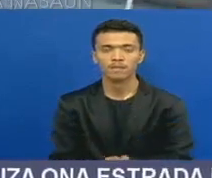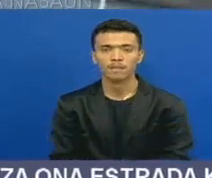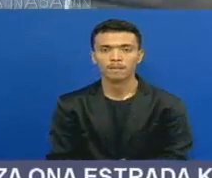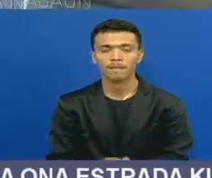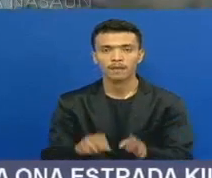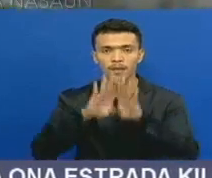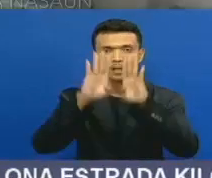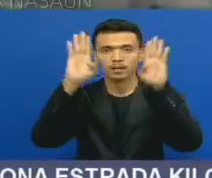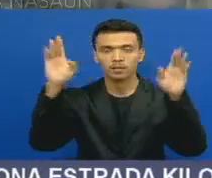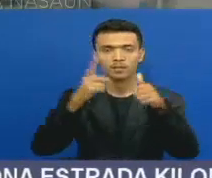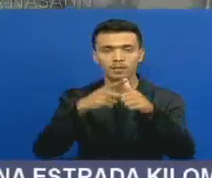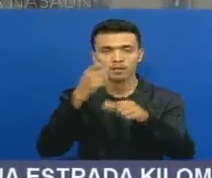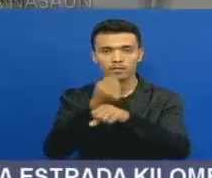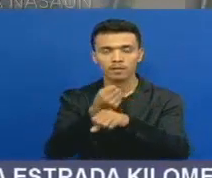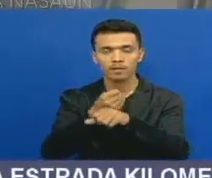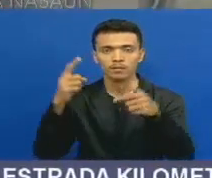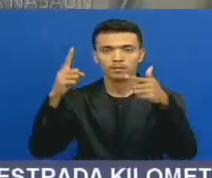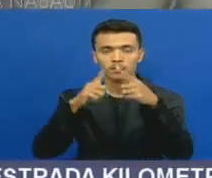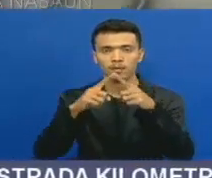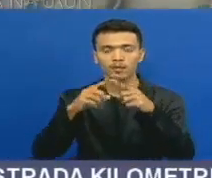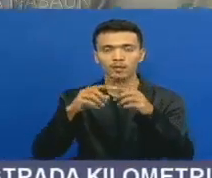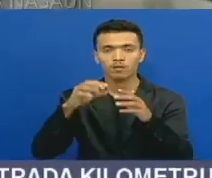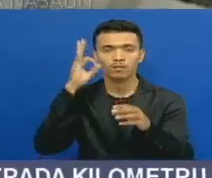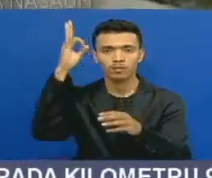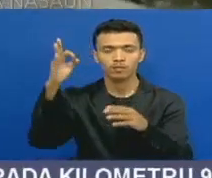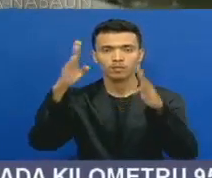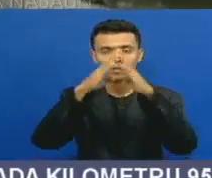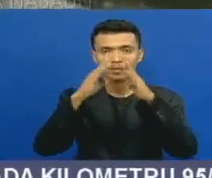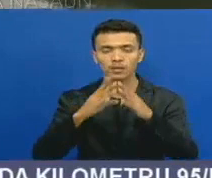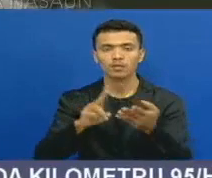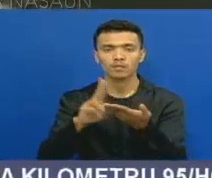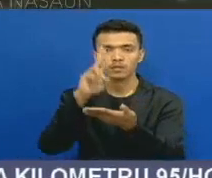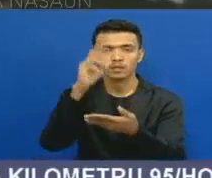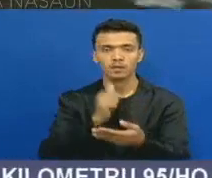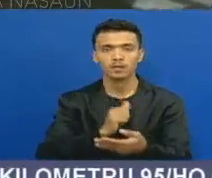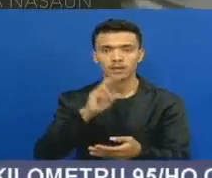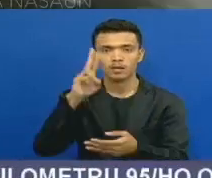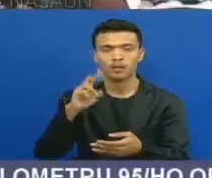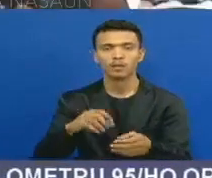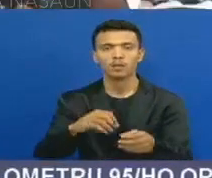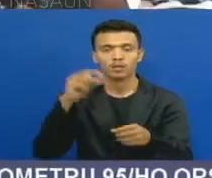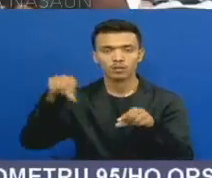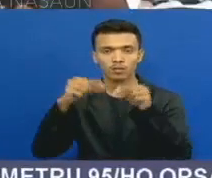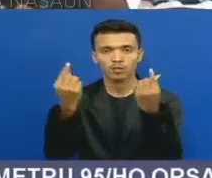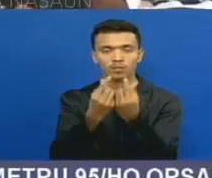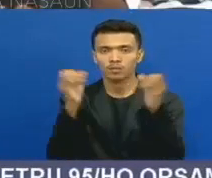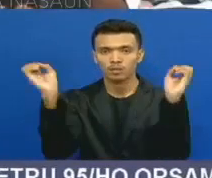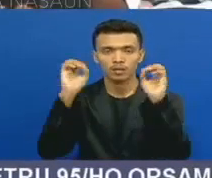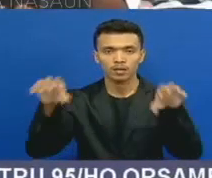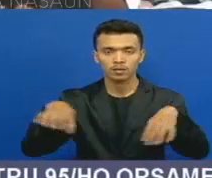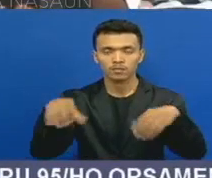Mas que lançou na primeira pedra ba instalação futuro cidade universitário Aileu, ma be grupo balon na fatin la corre